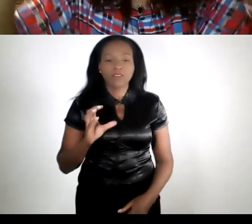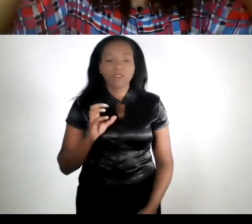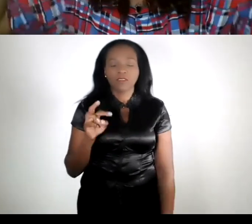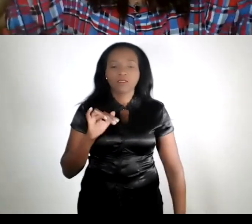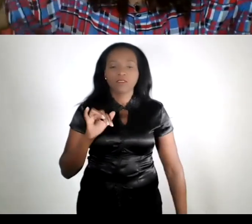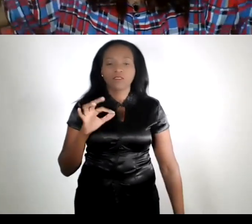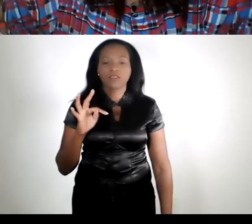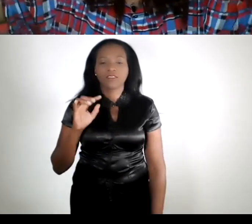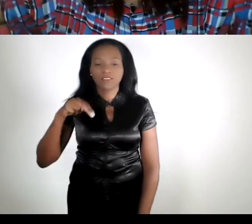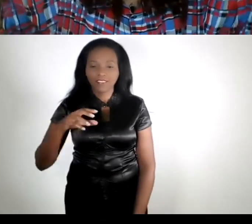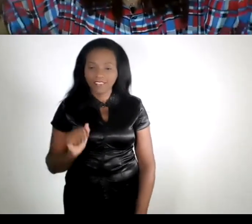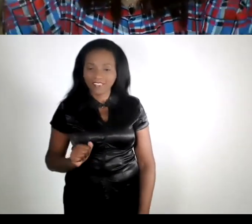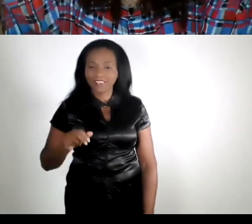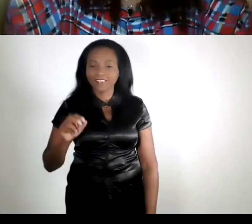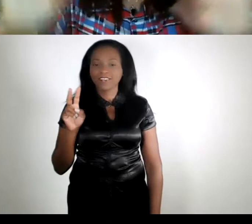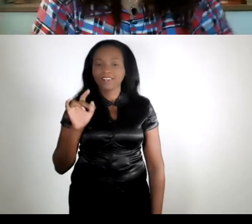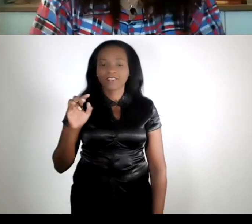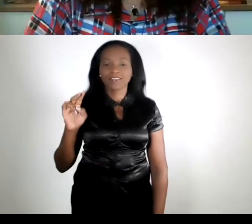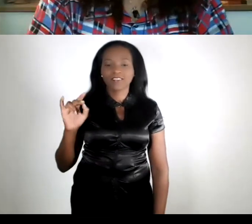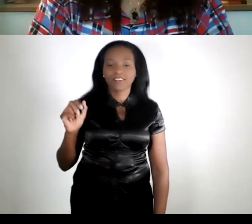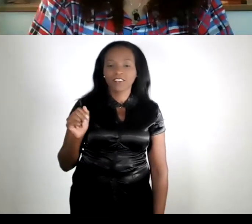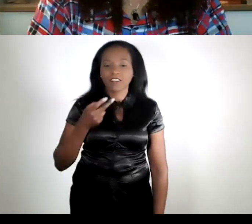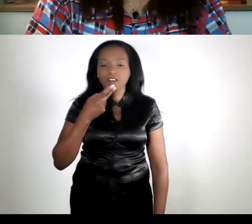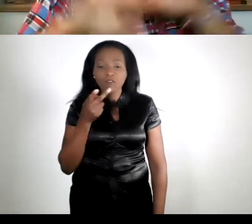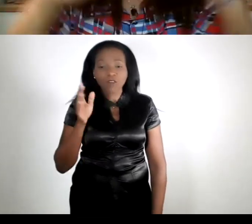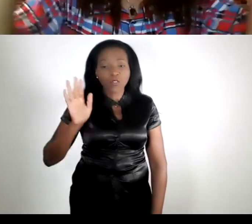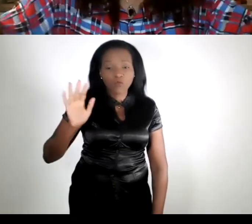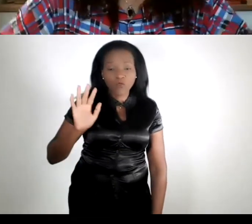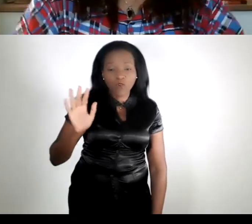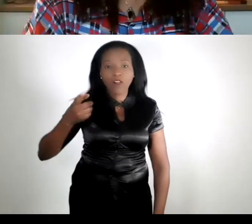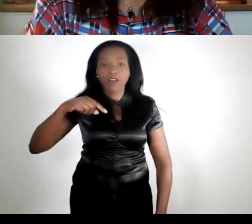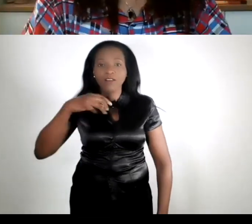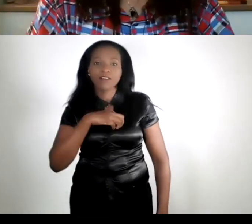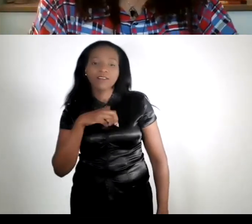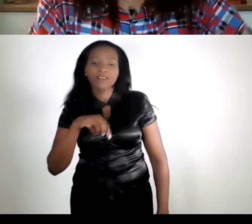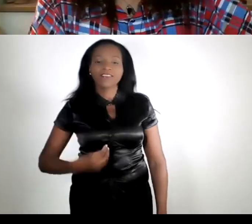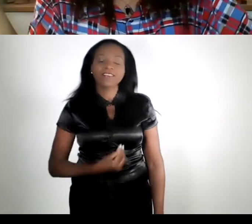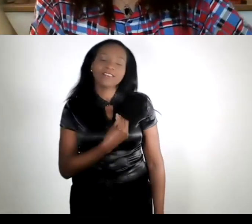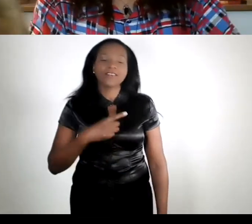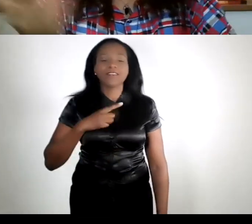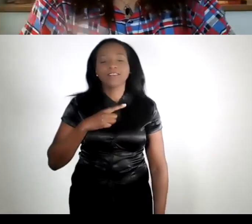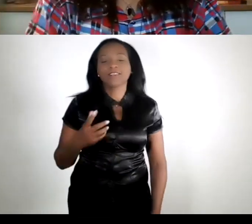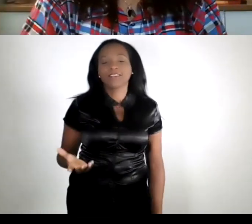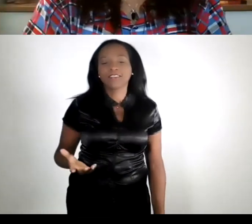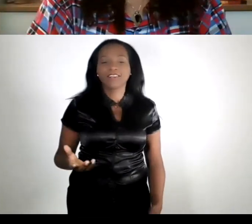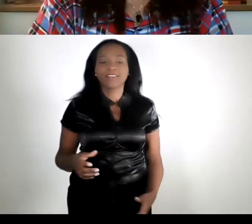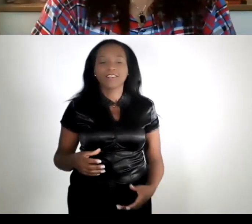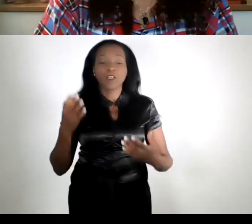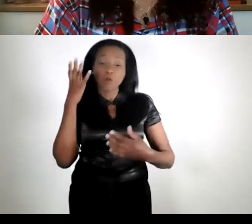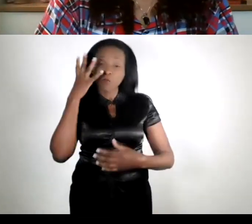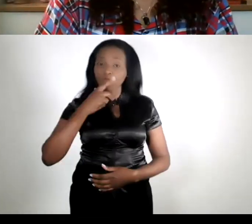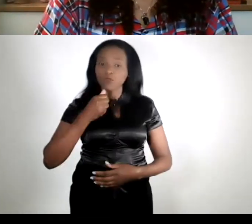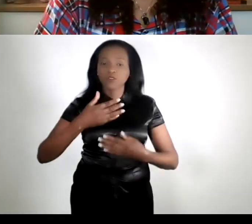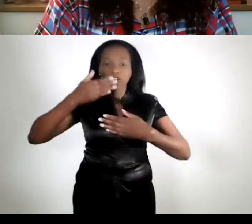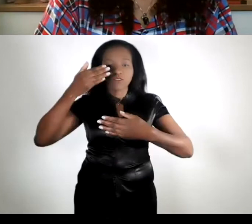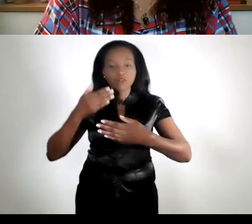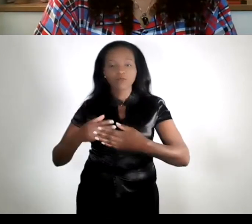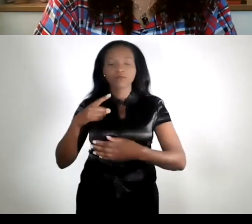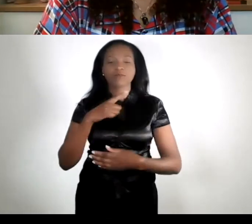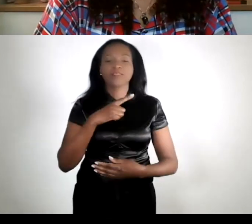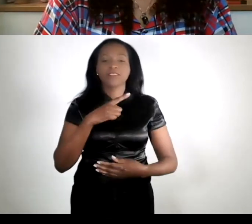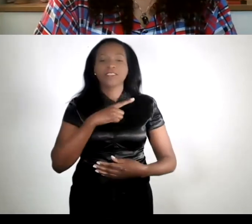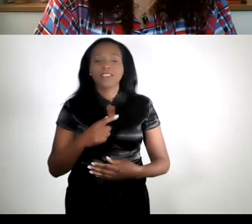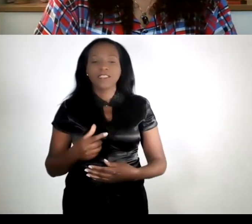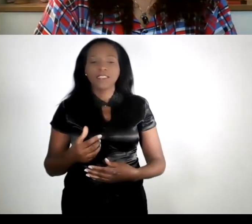dessem um oi, gente, estamos aqui. E elas estão com um cenário lindo atrás delas, né?